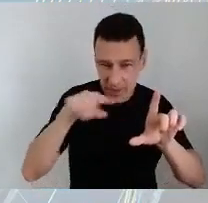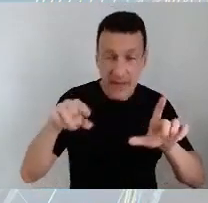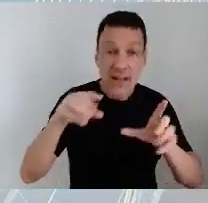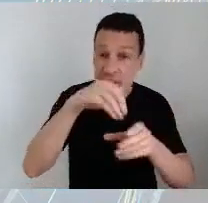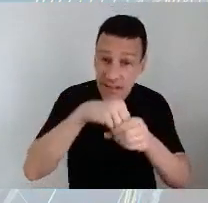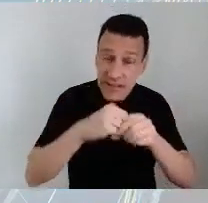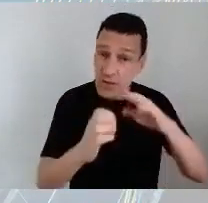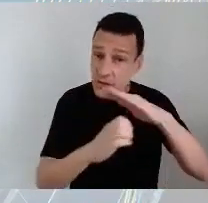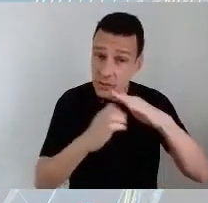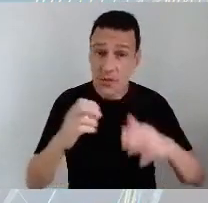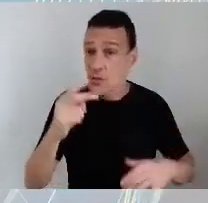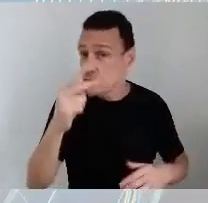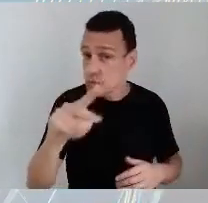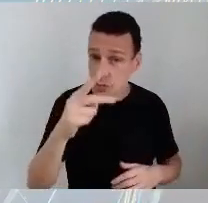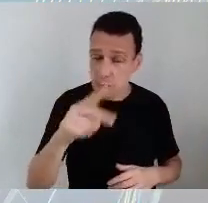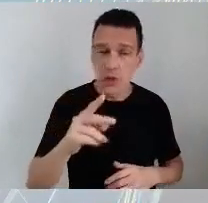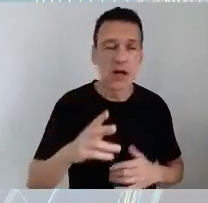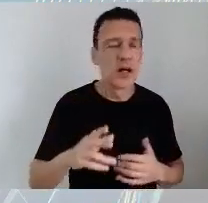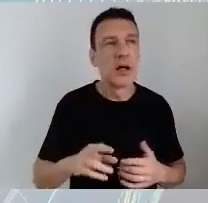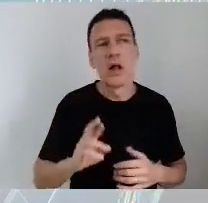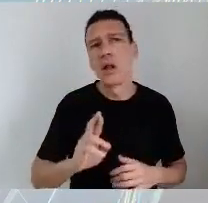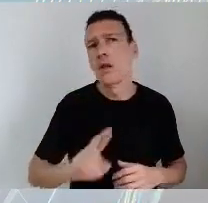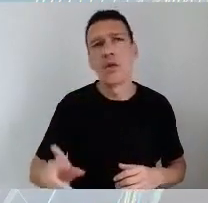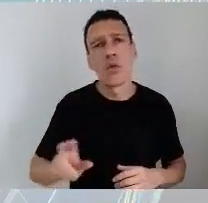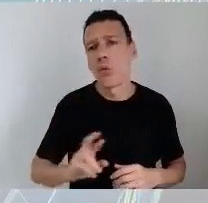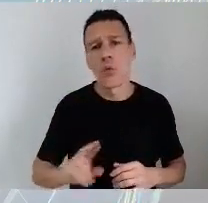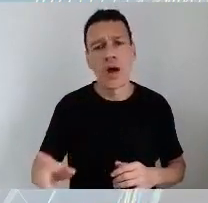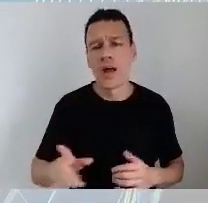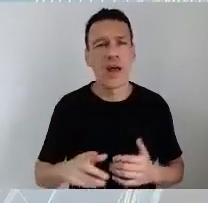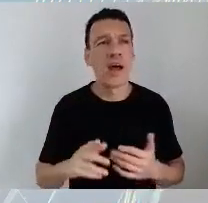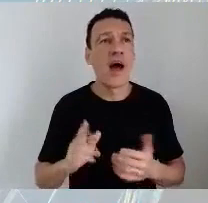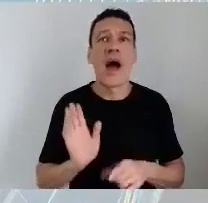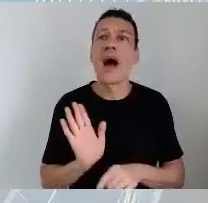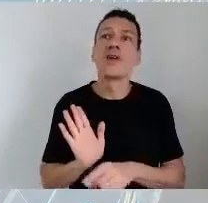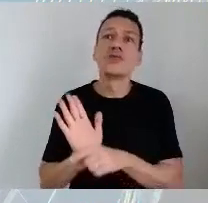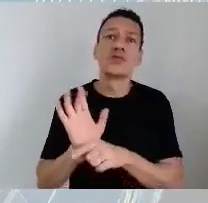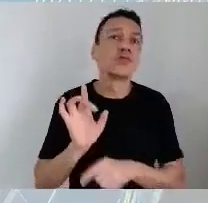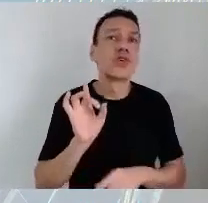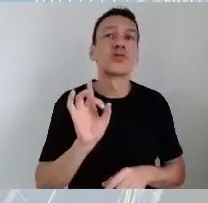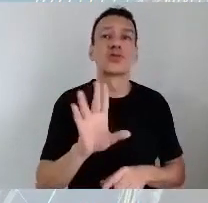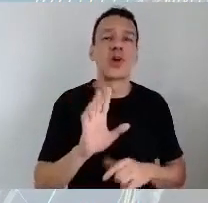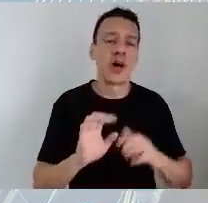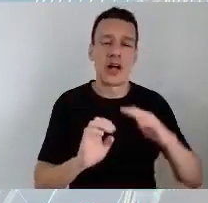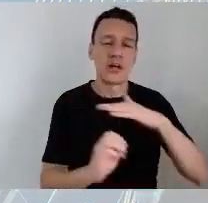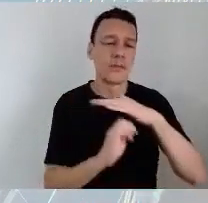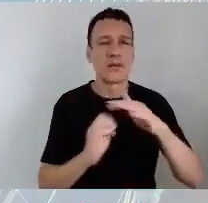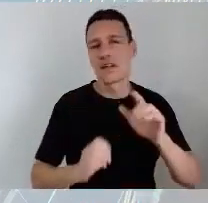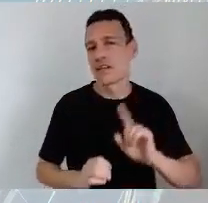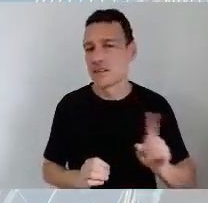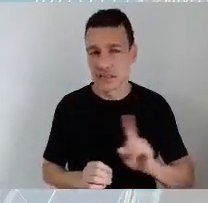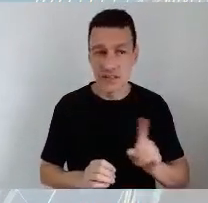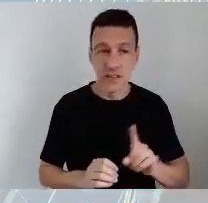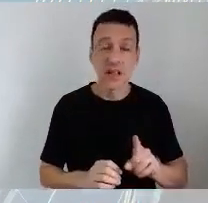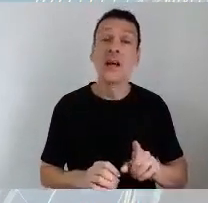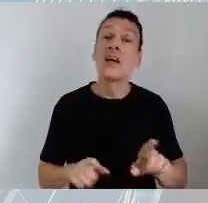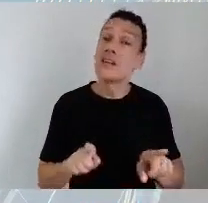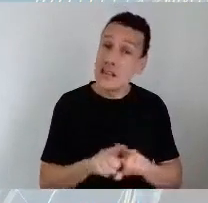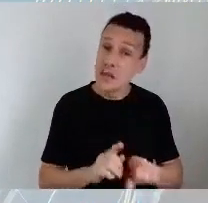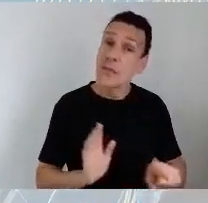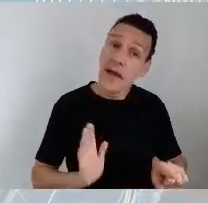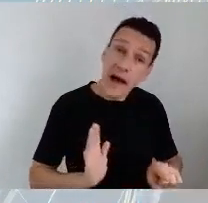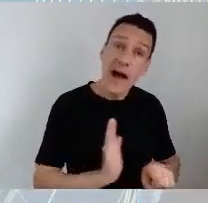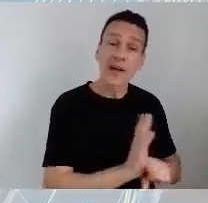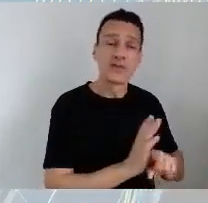ser algo que vai trazer benefícios só para a empresa, mas também vai trazer benefícios para o profissional, né? Então,